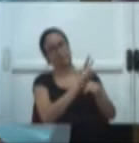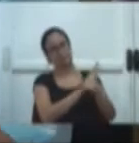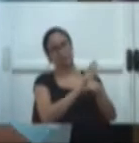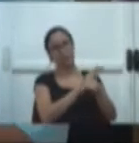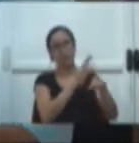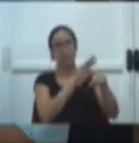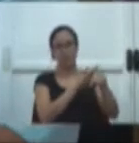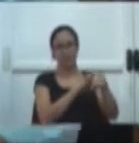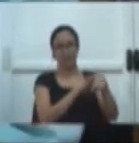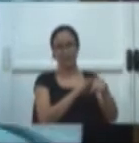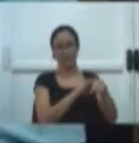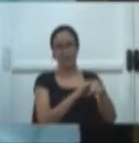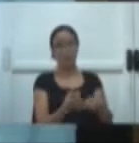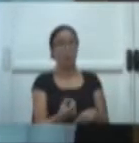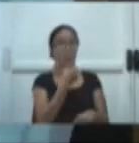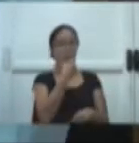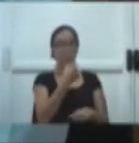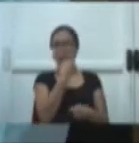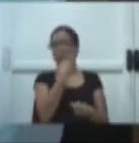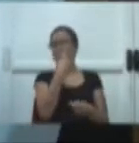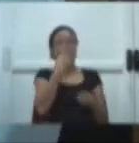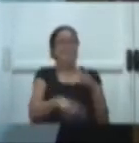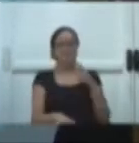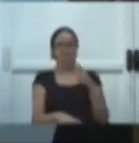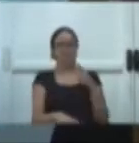ela tem que tomar uns remédios,